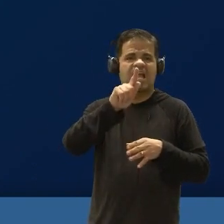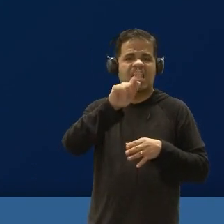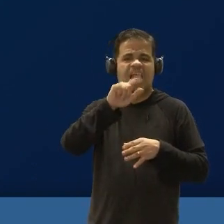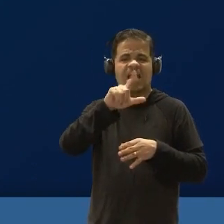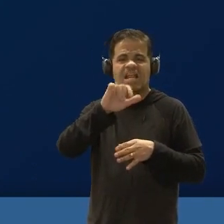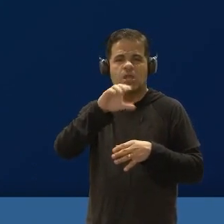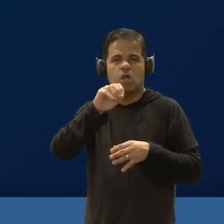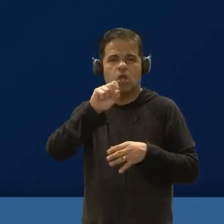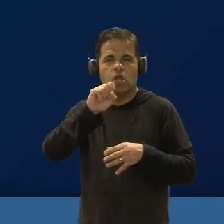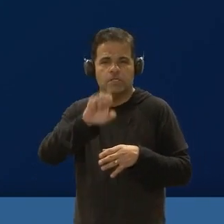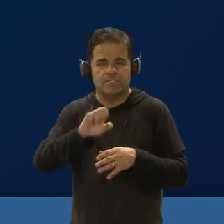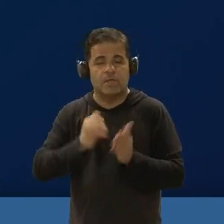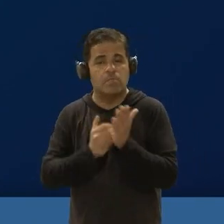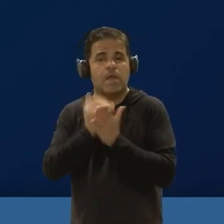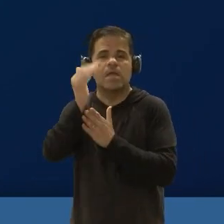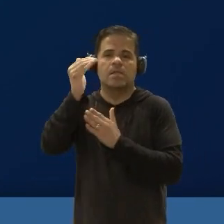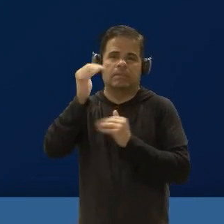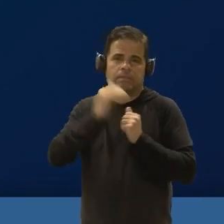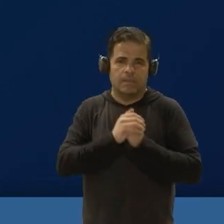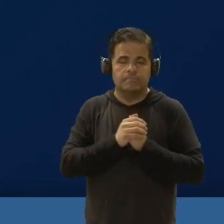também aumenta a secreção de insulina.